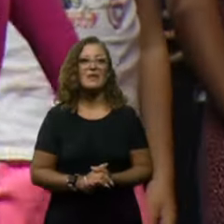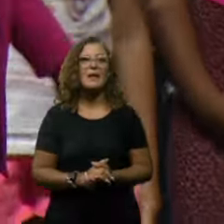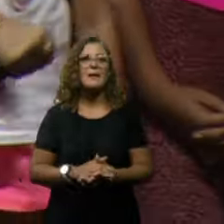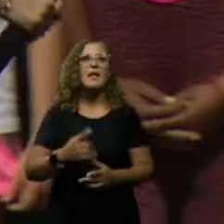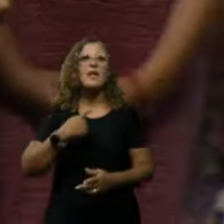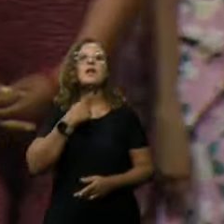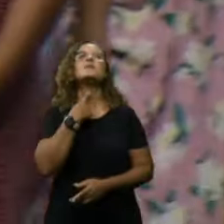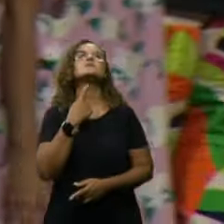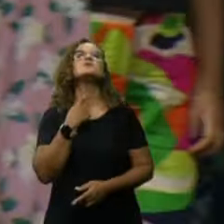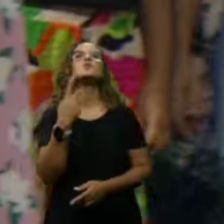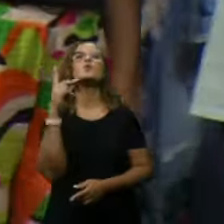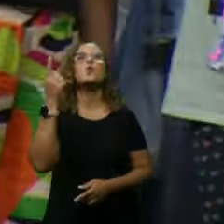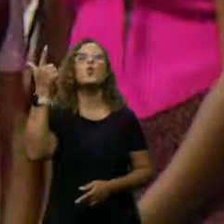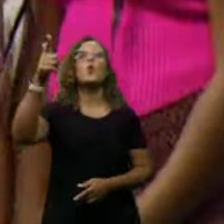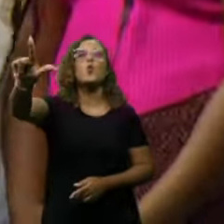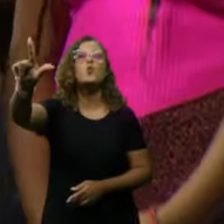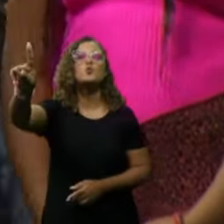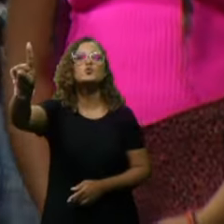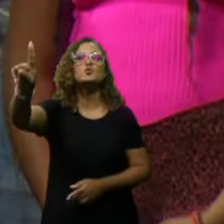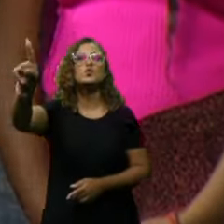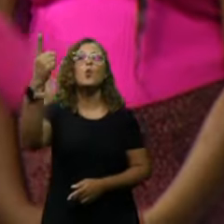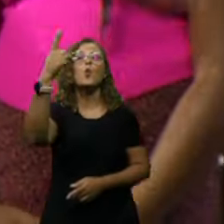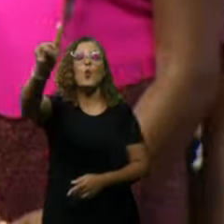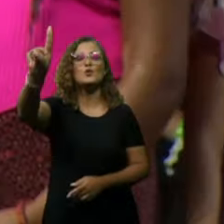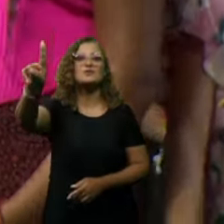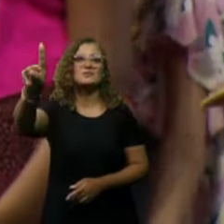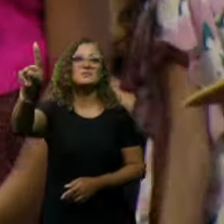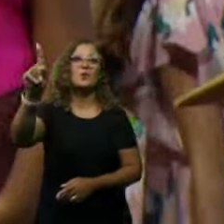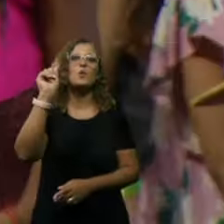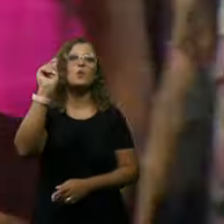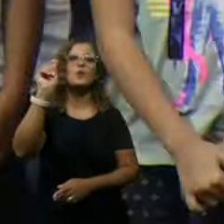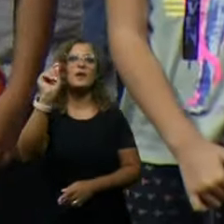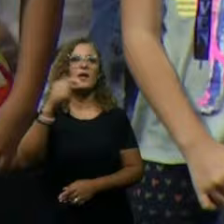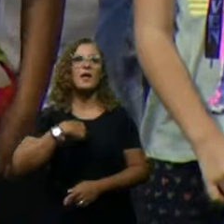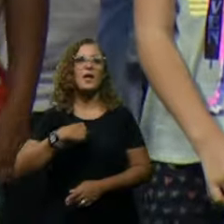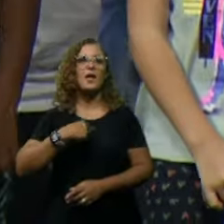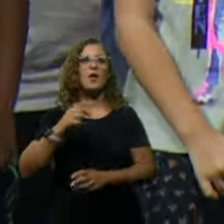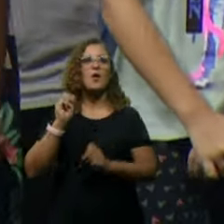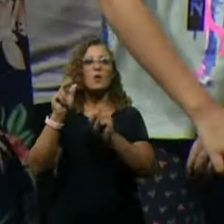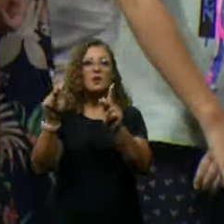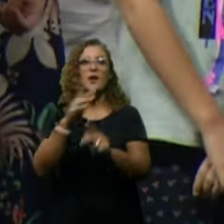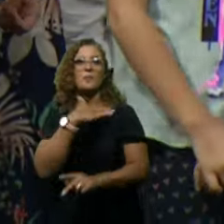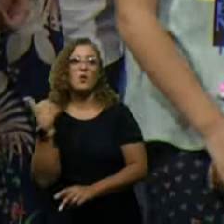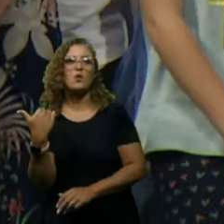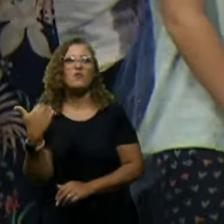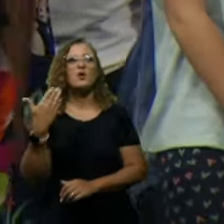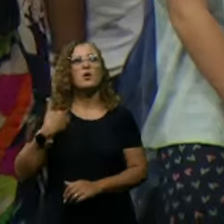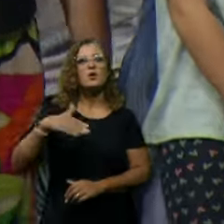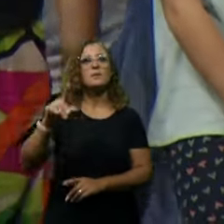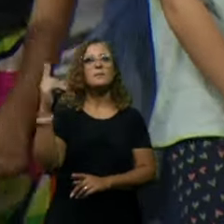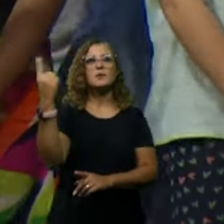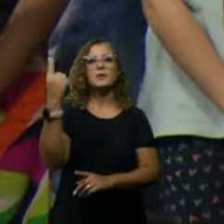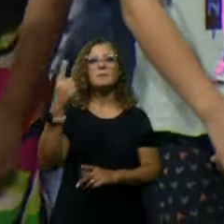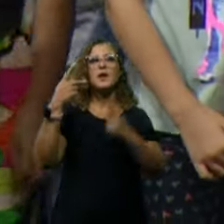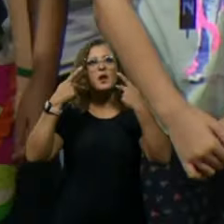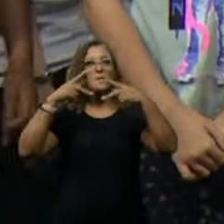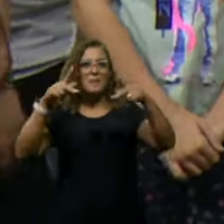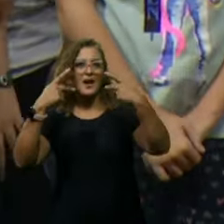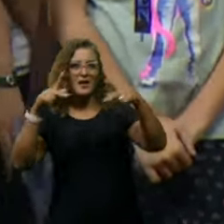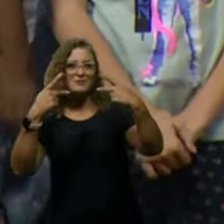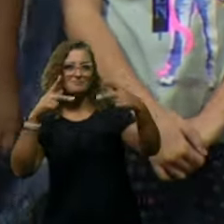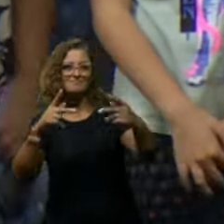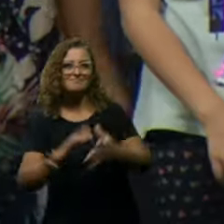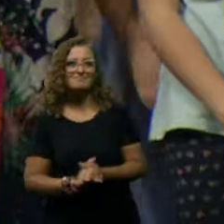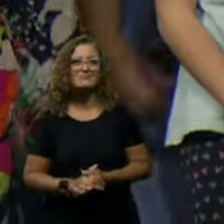baixo Ah não você tá entendendo a concepção de eternidade você tira da mão de quem pode